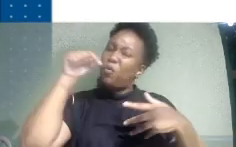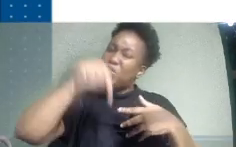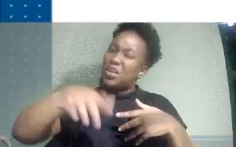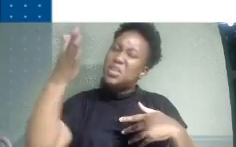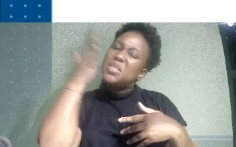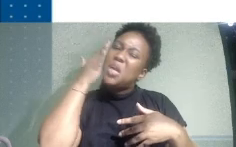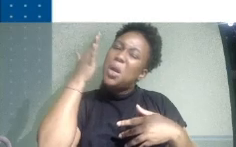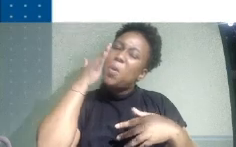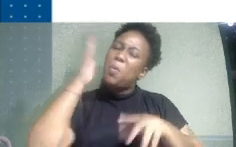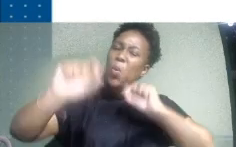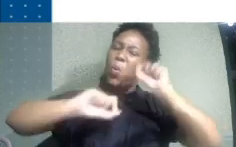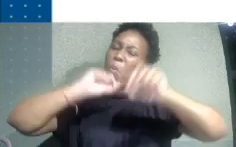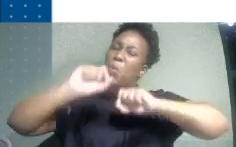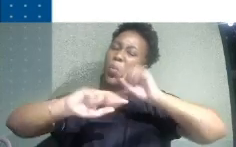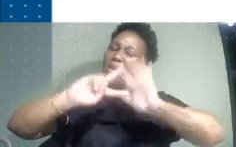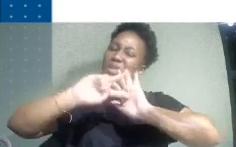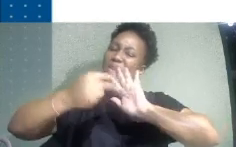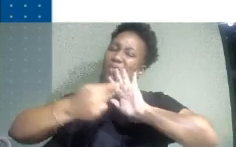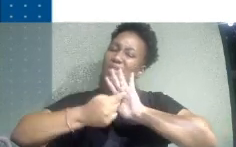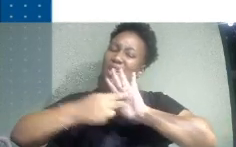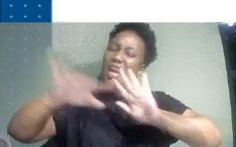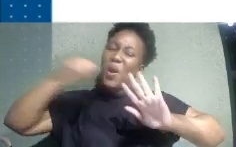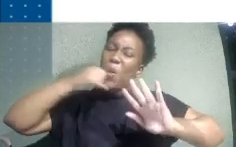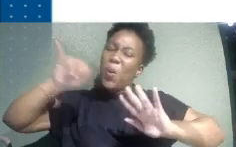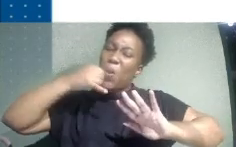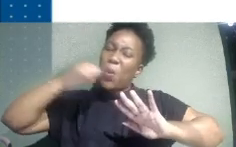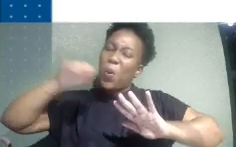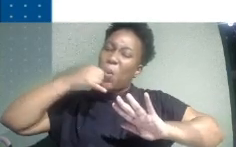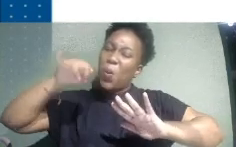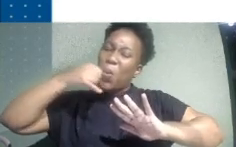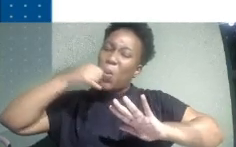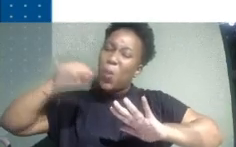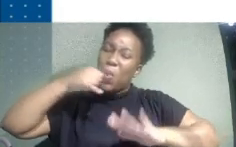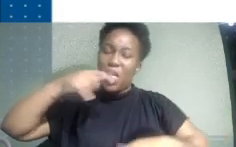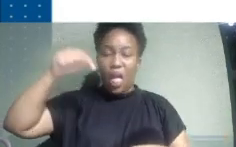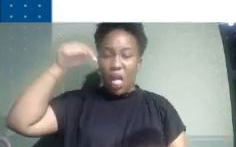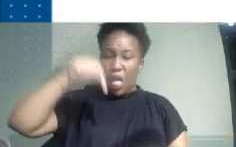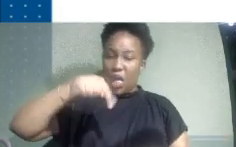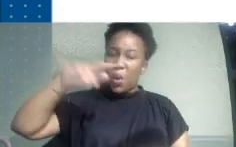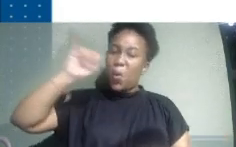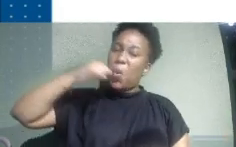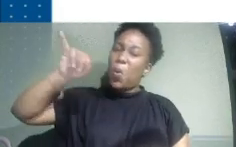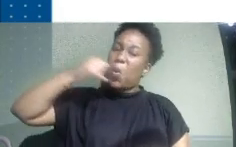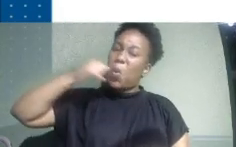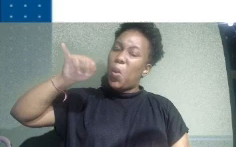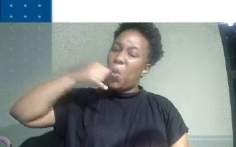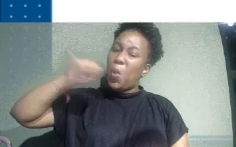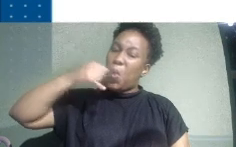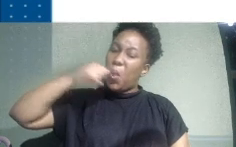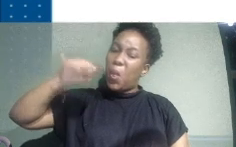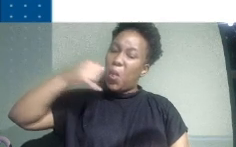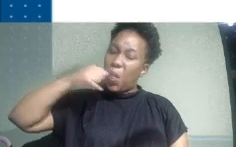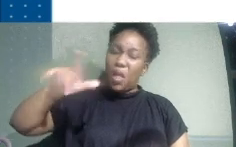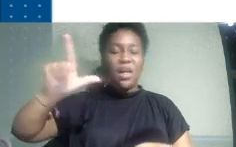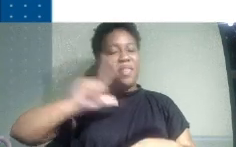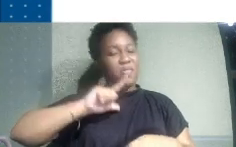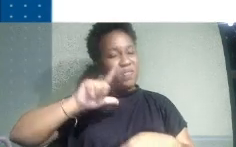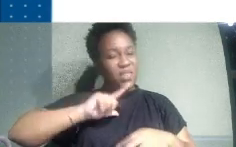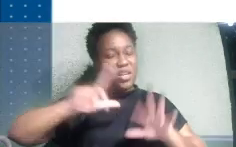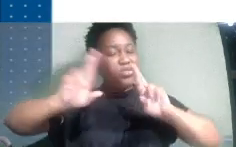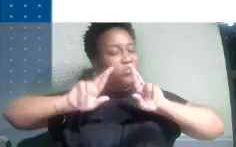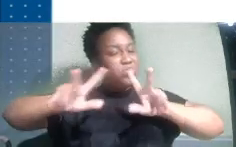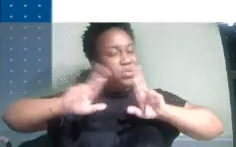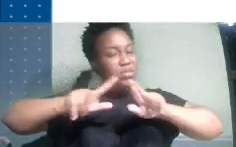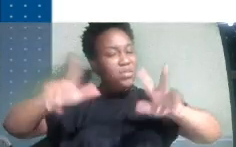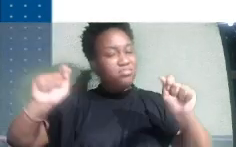elétrica? Como que a gente define energia? Pessoal, a energia elétrica ela vem de uma diferença de potencial elétrico entre